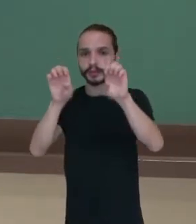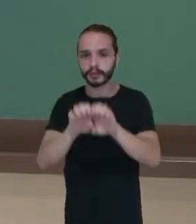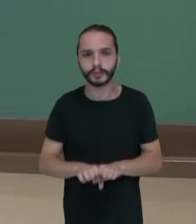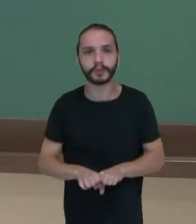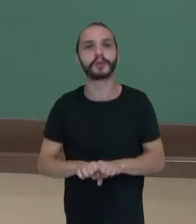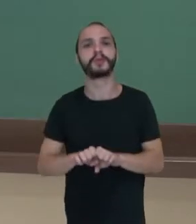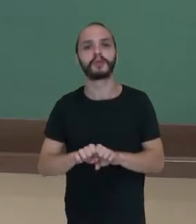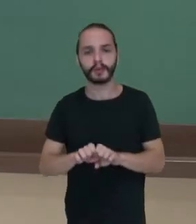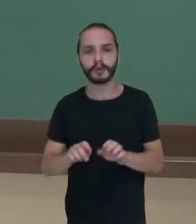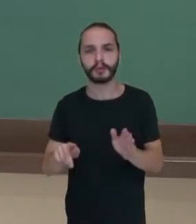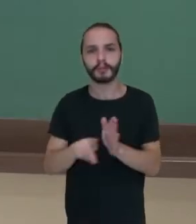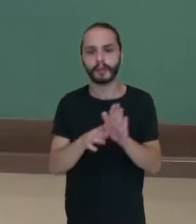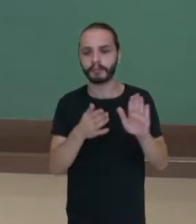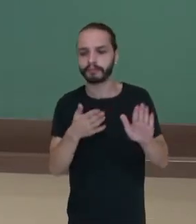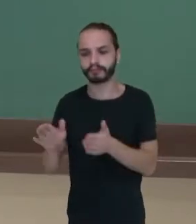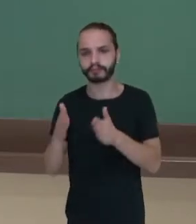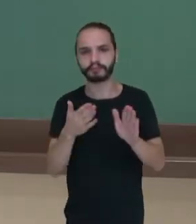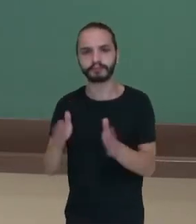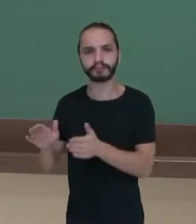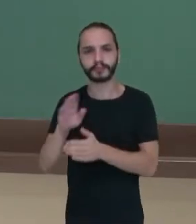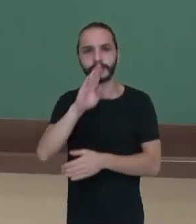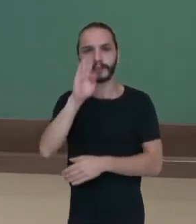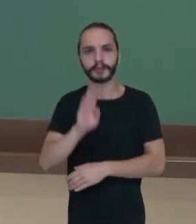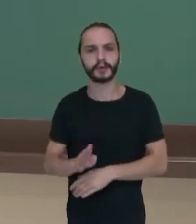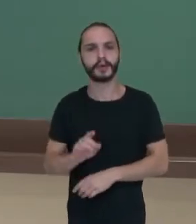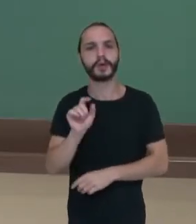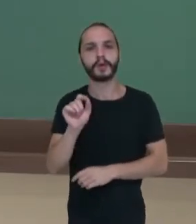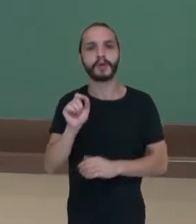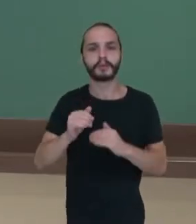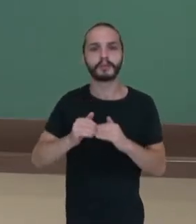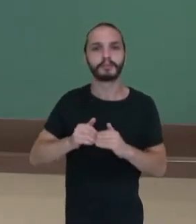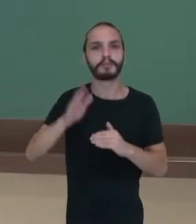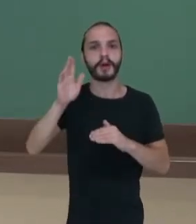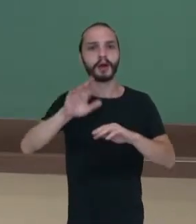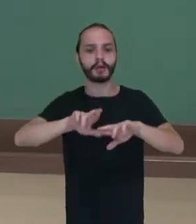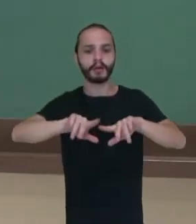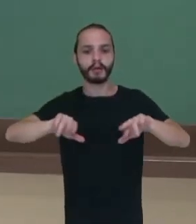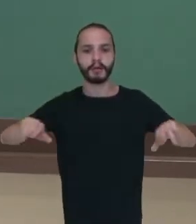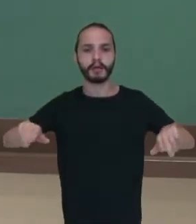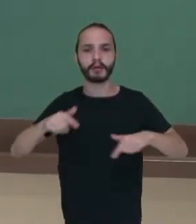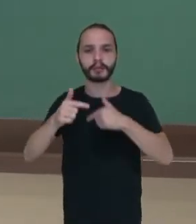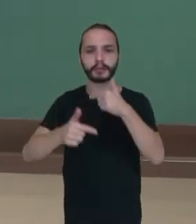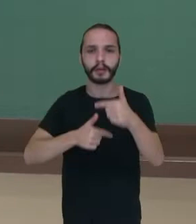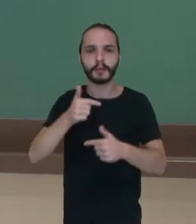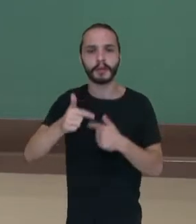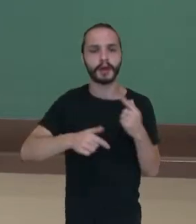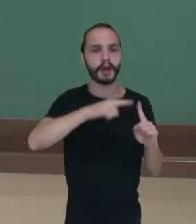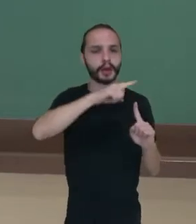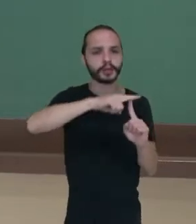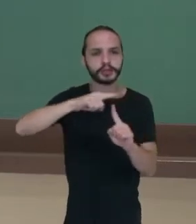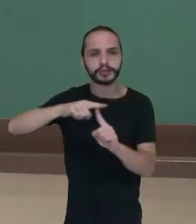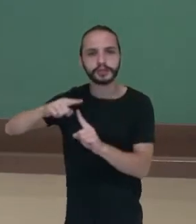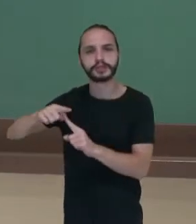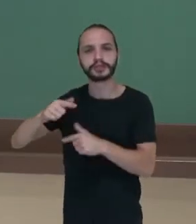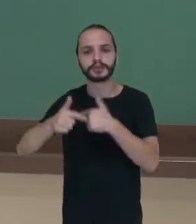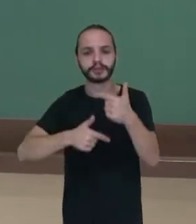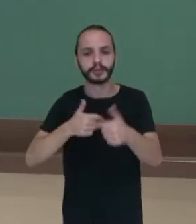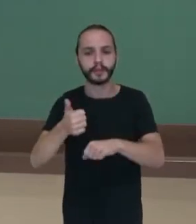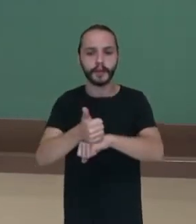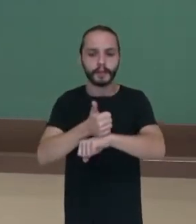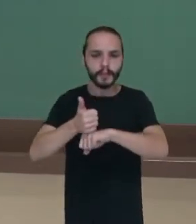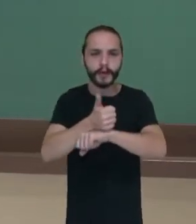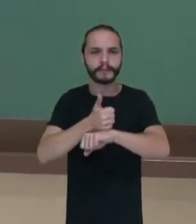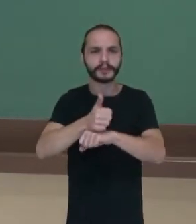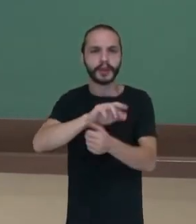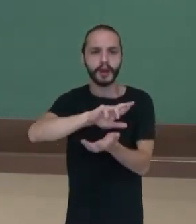produtiva. Então isso vai fazer com que aconteça o quê? Com que as atividades também se modifiquem. Os tipos de atividades, as profissões